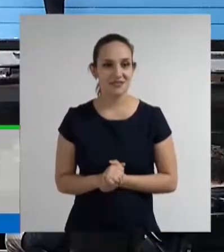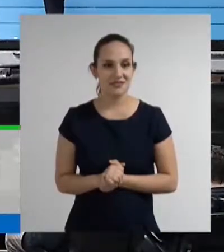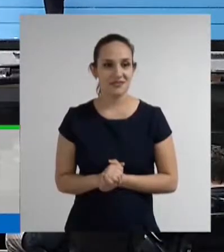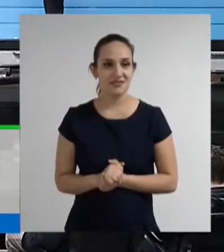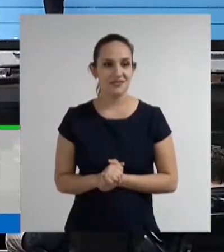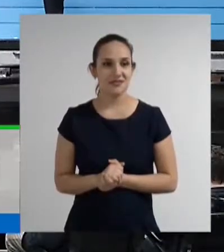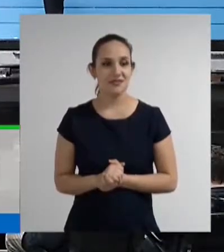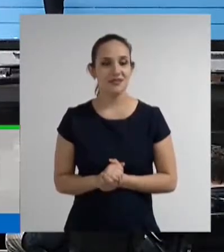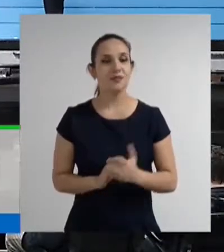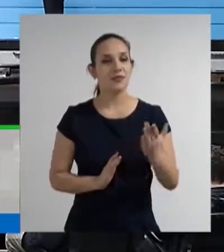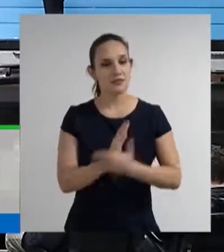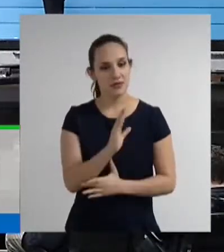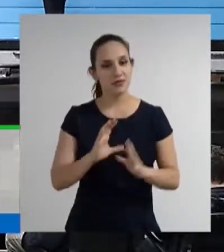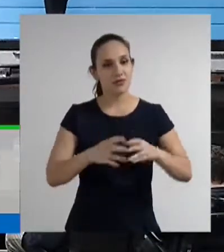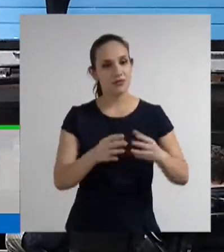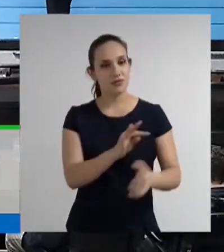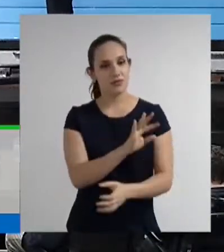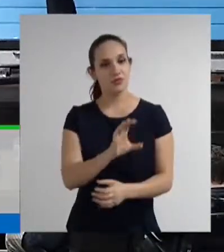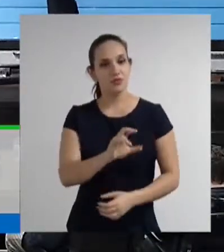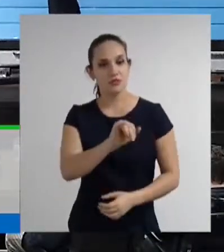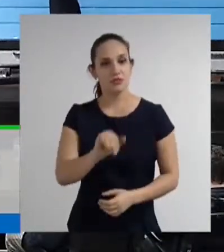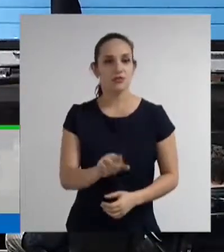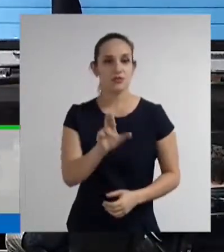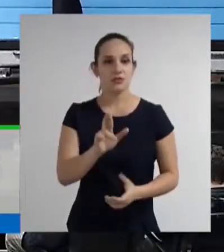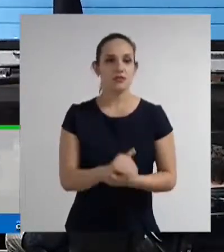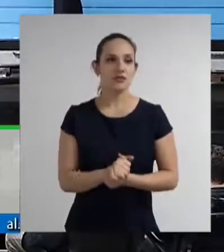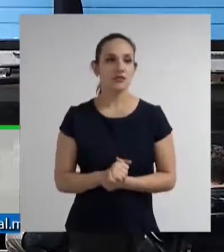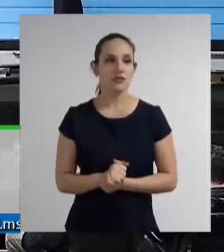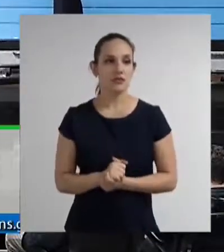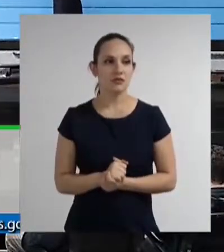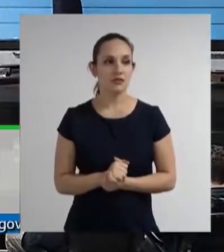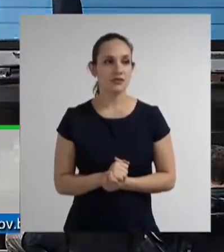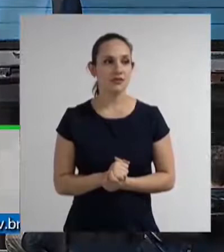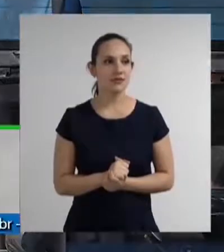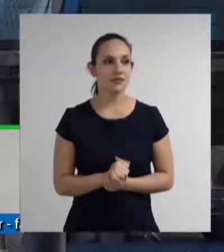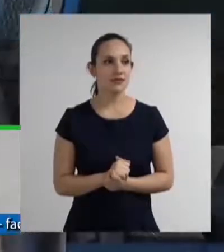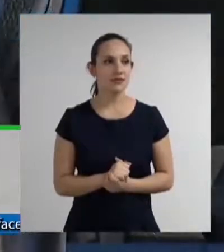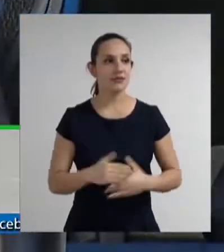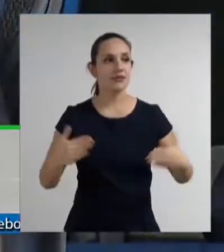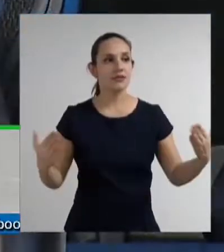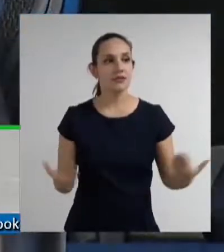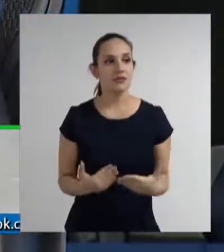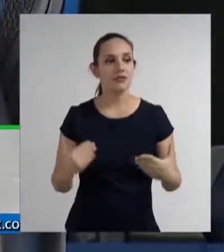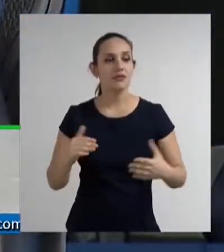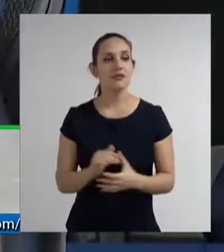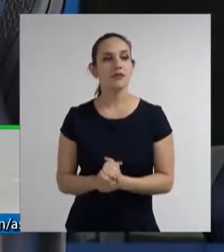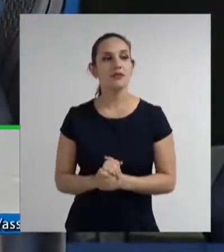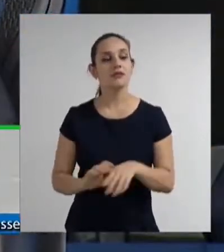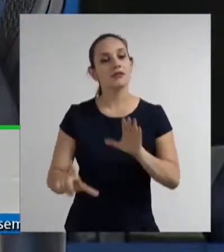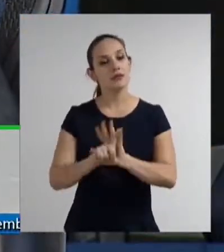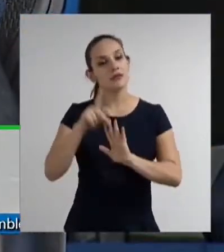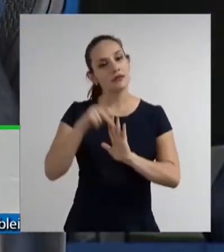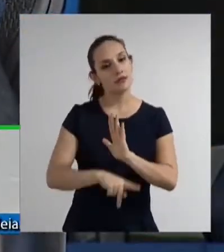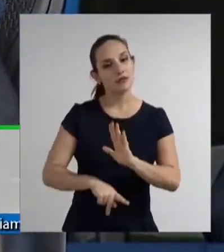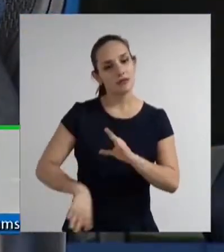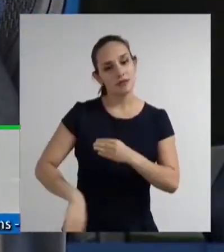Aprovado na comissão. Portanto, esta presidência submete o projeto de lei